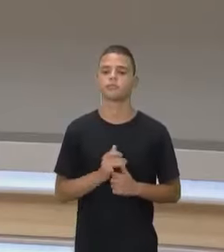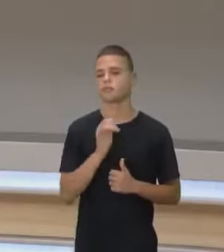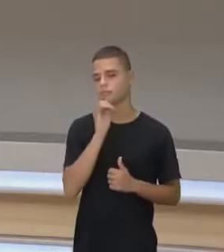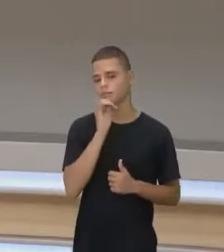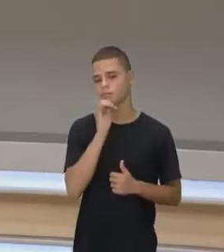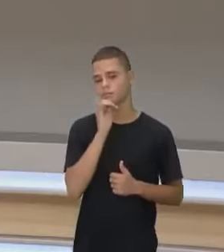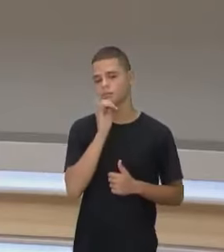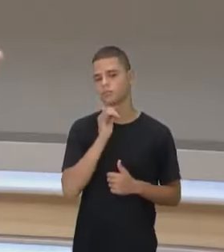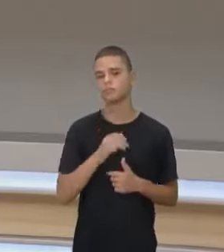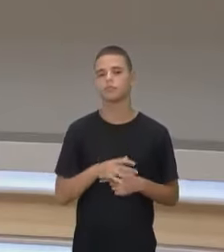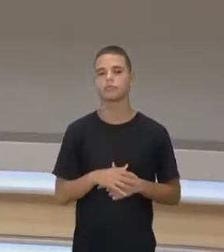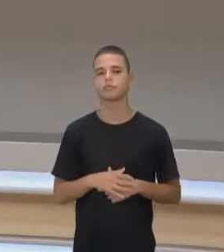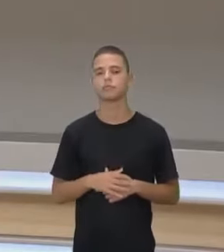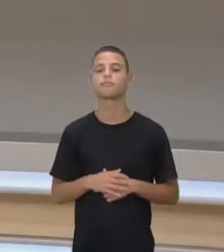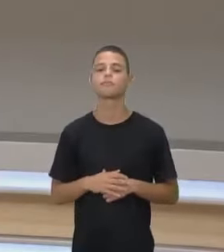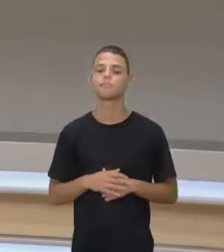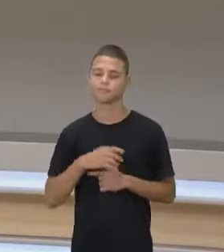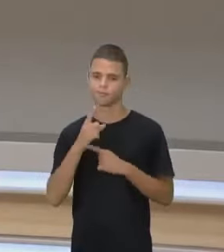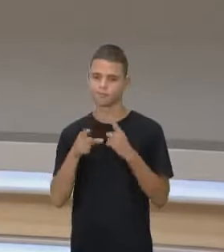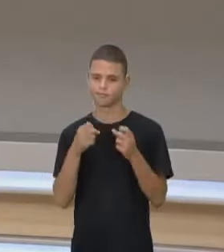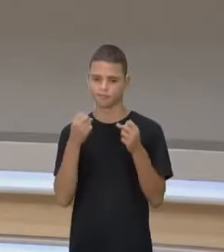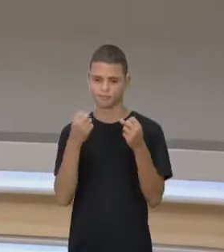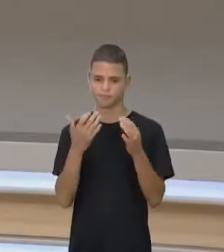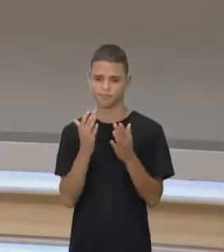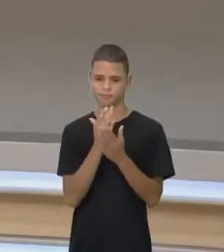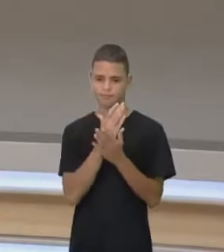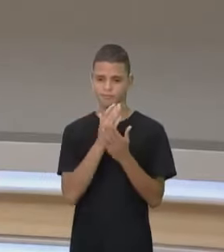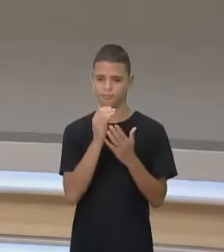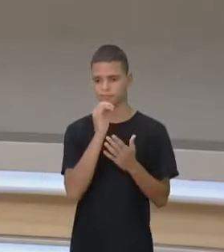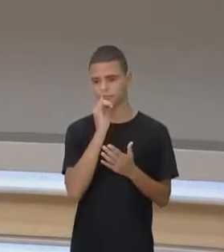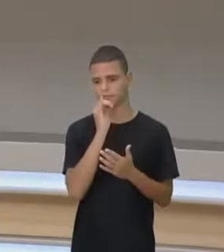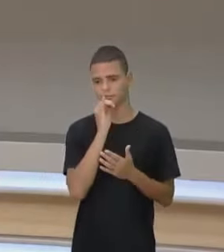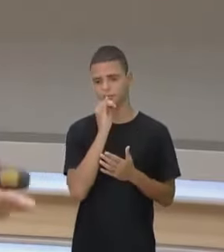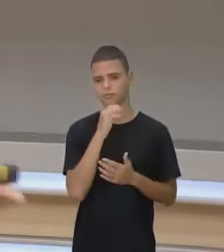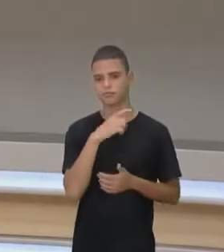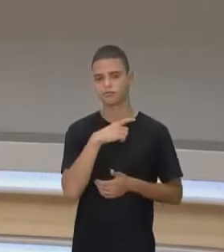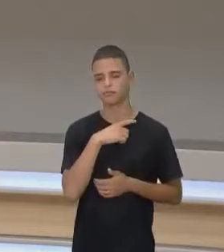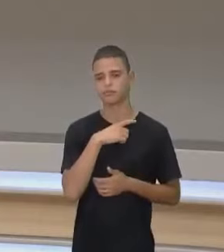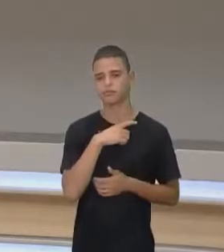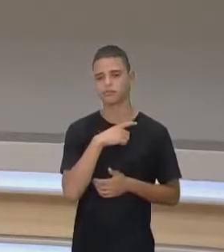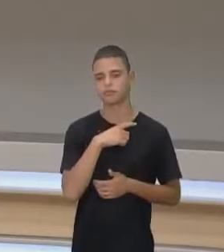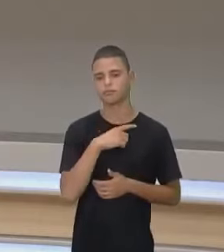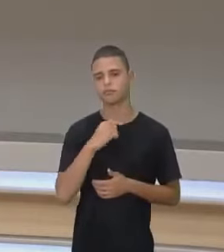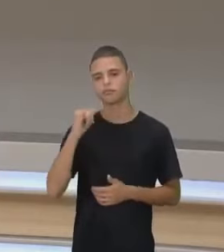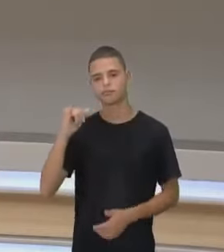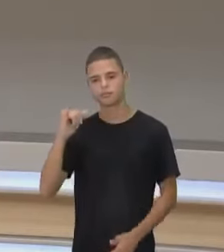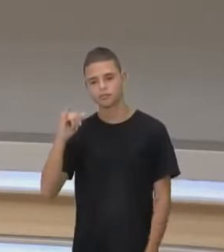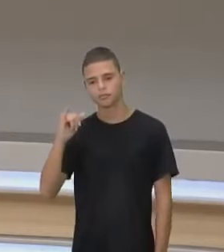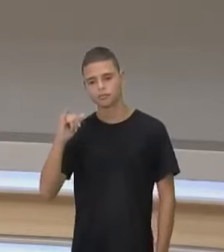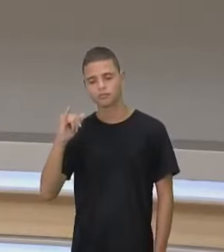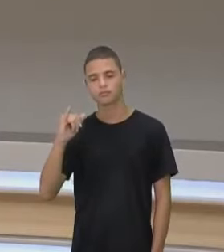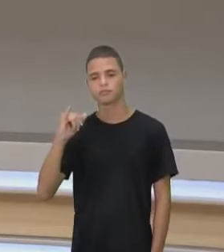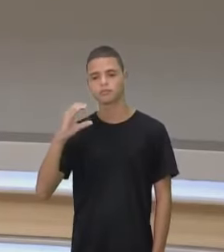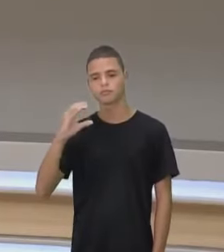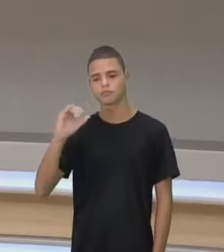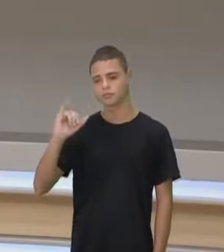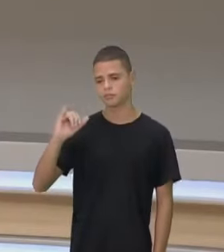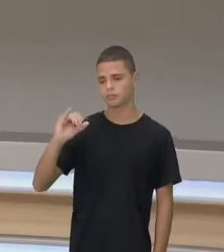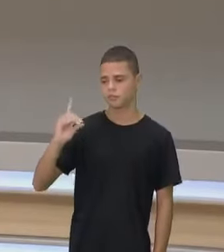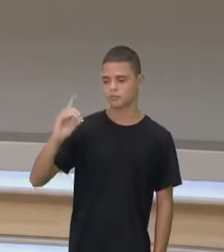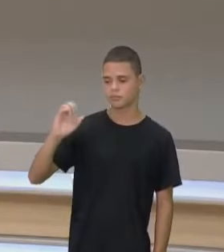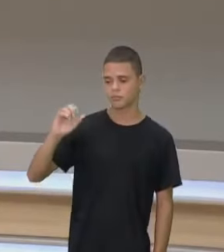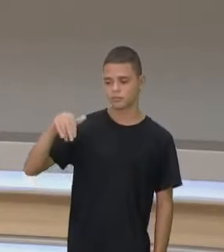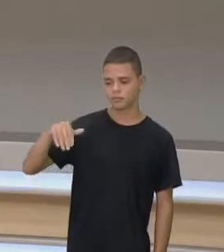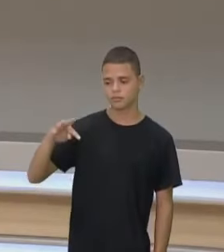eu tenho, vamos pensar, a gente depois vai falar dos tipos, né? Mas eu posso ter um incidente e um acidente. Então, se porventura